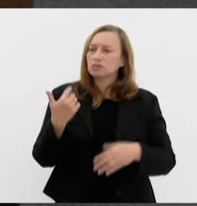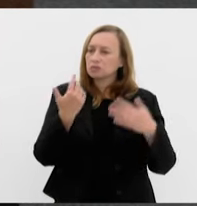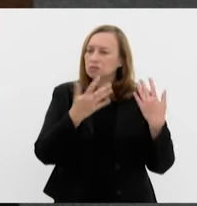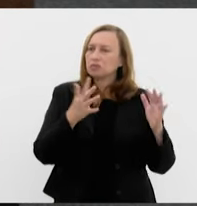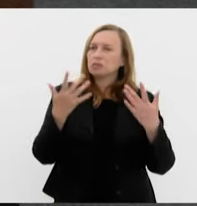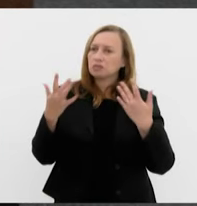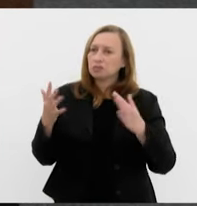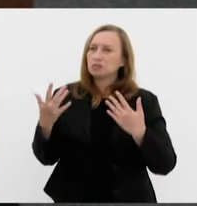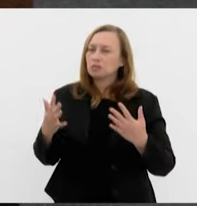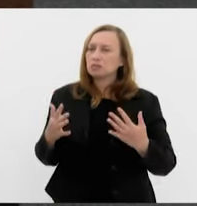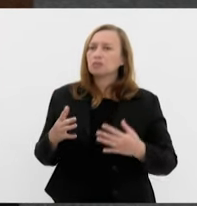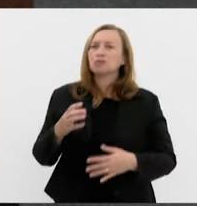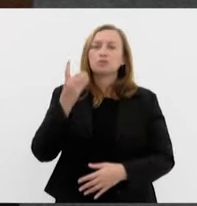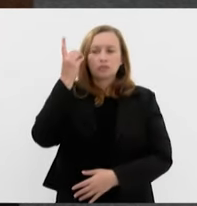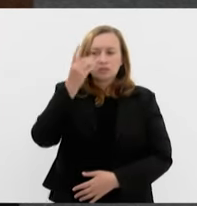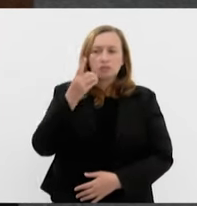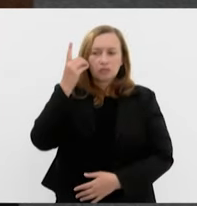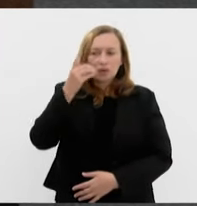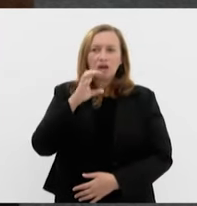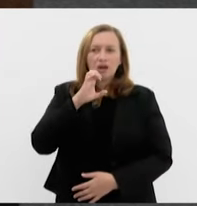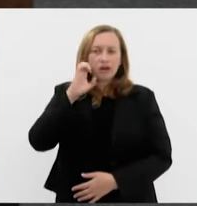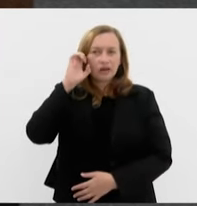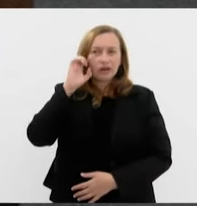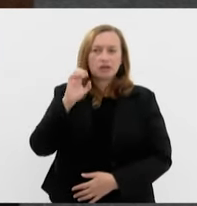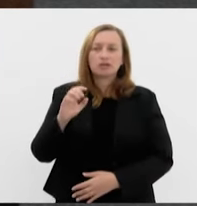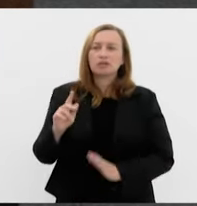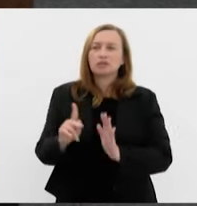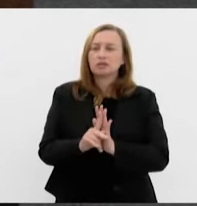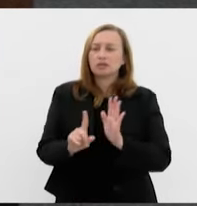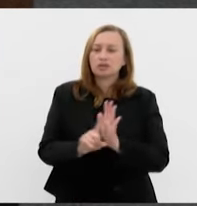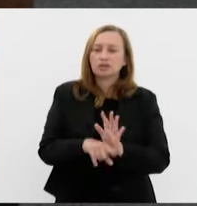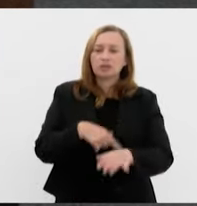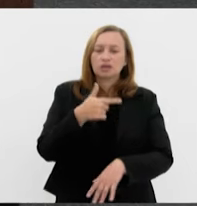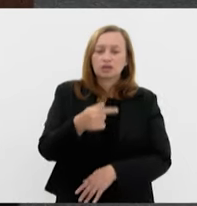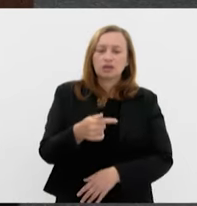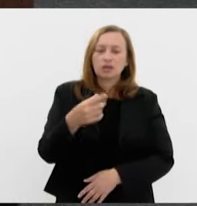deputada cé por esse projeto de lei número